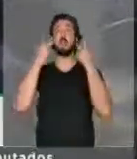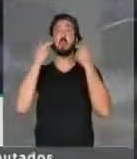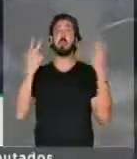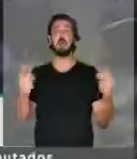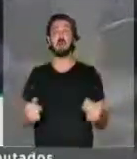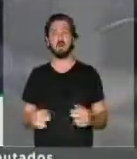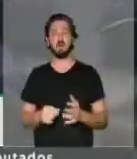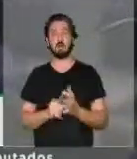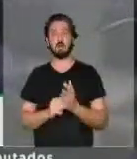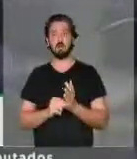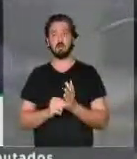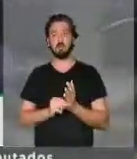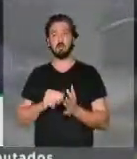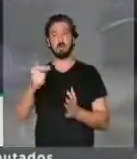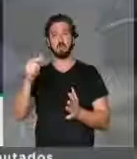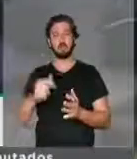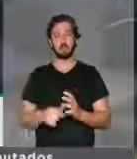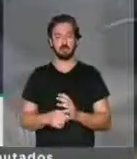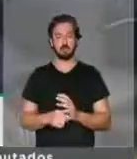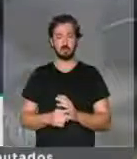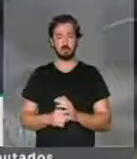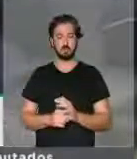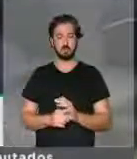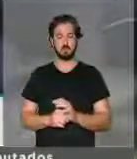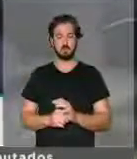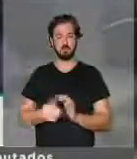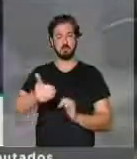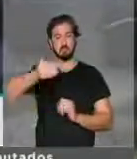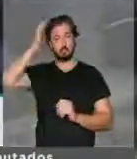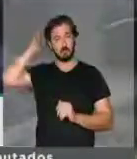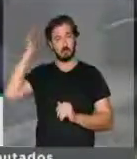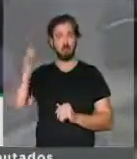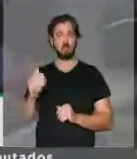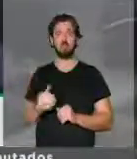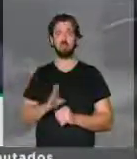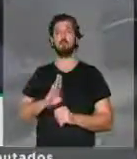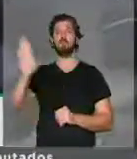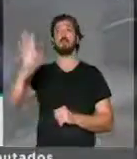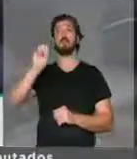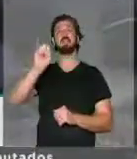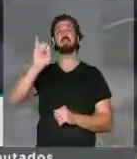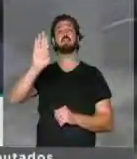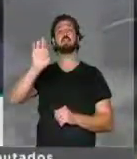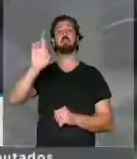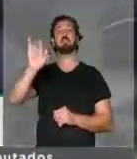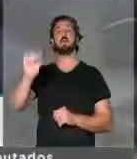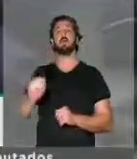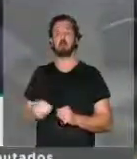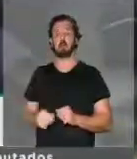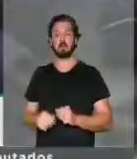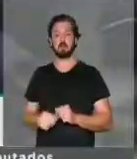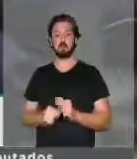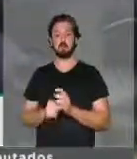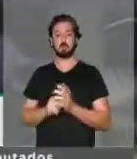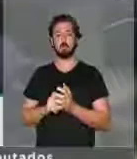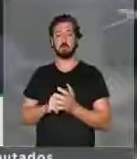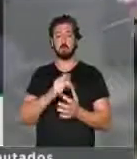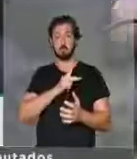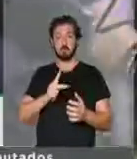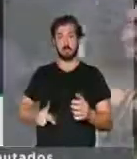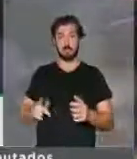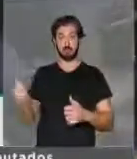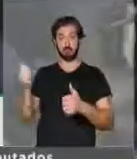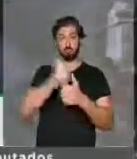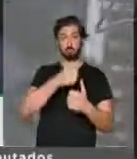normalidade, porque não existe. Michel Temer foi para a Sibéria. O presidente em exercício,